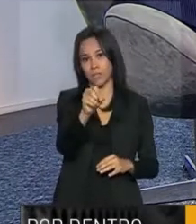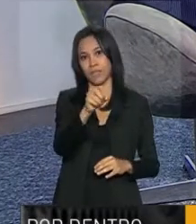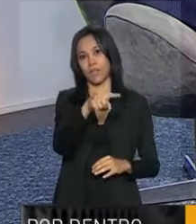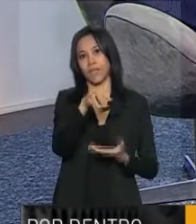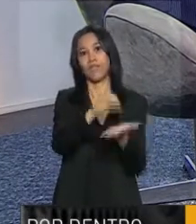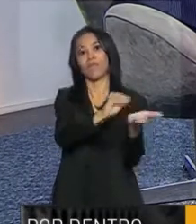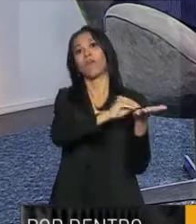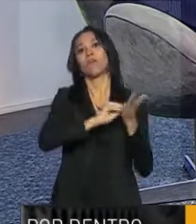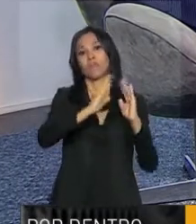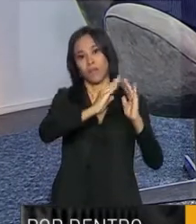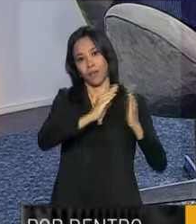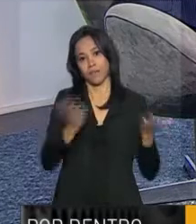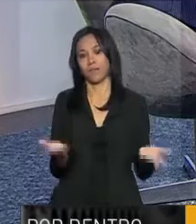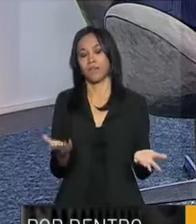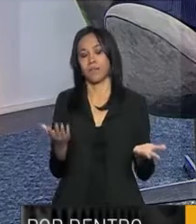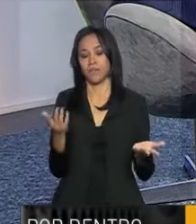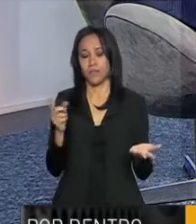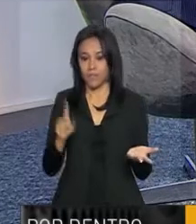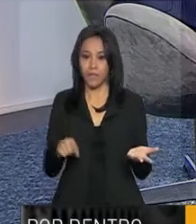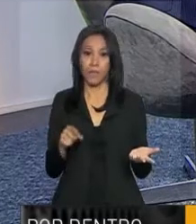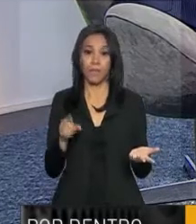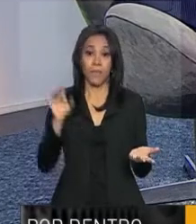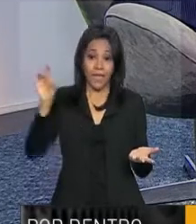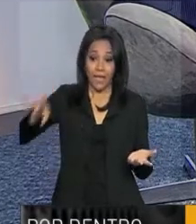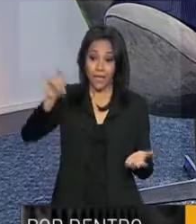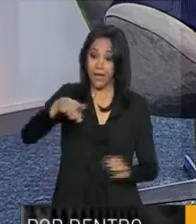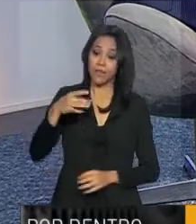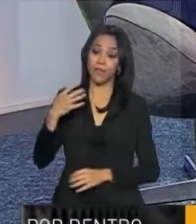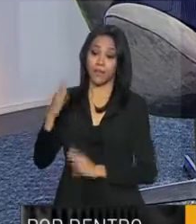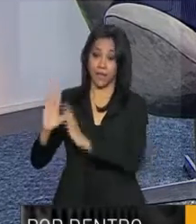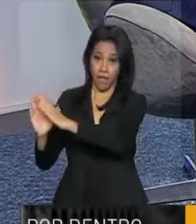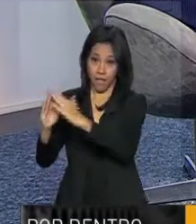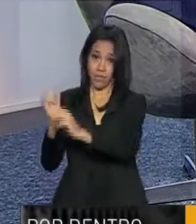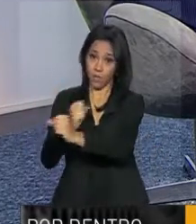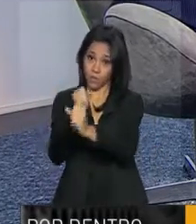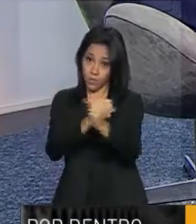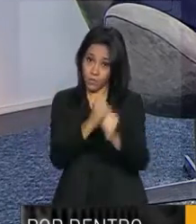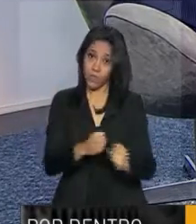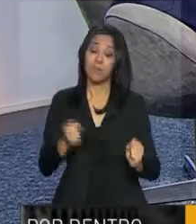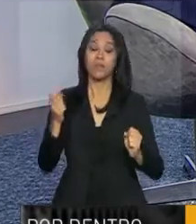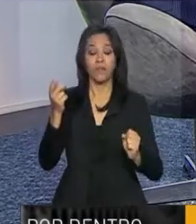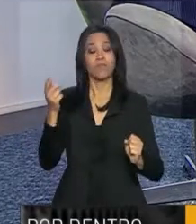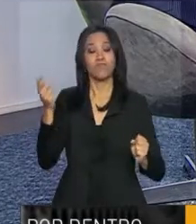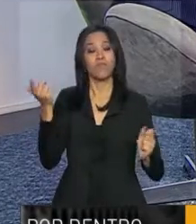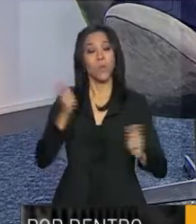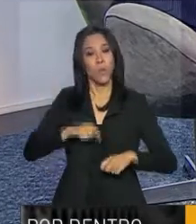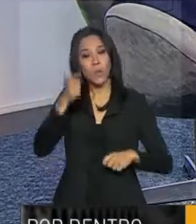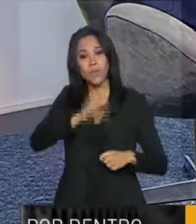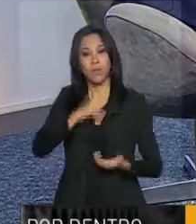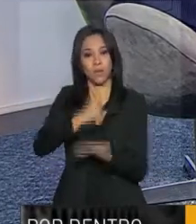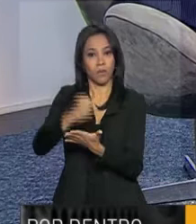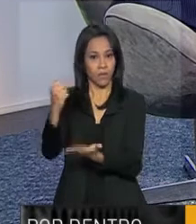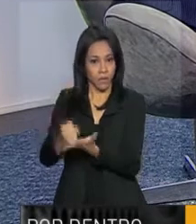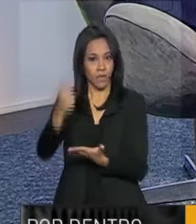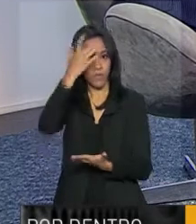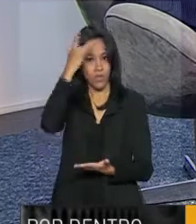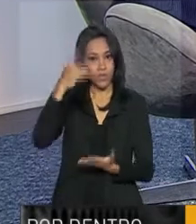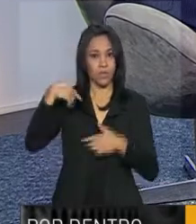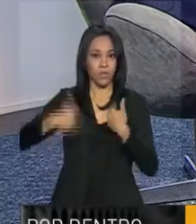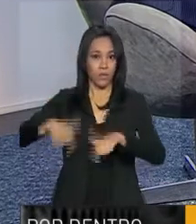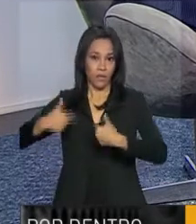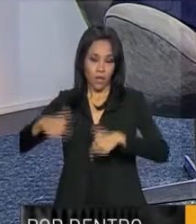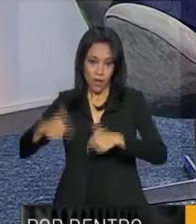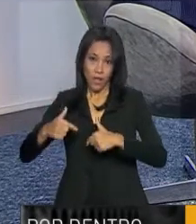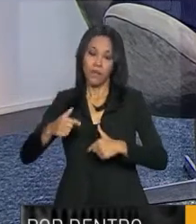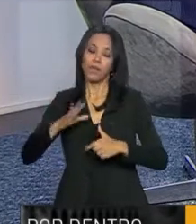gera um emprego e meio então quer dizer que nós estamos contribuindo com mais de um milhão e meio de empregos tirando renda e levanta a possibilidade do brasileiro